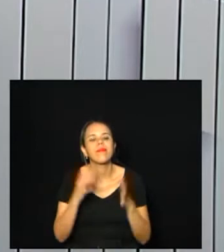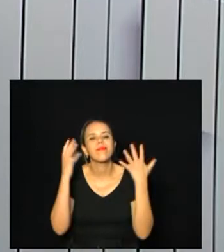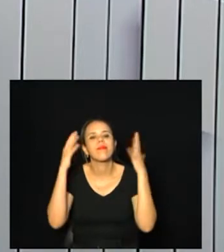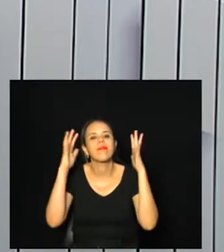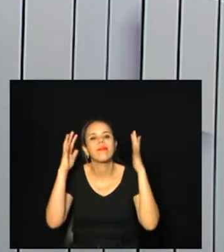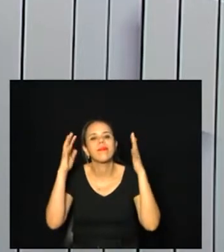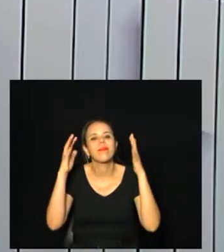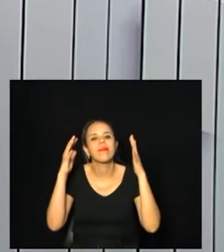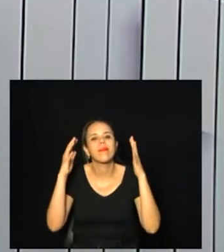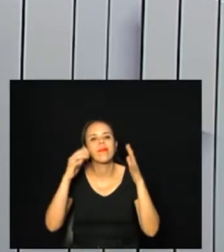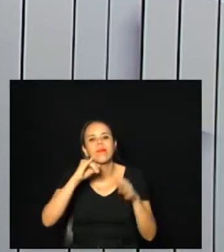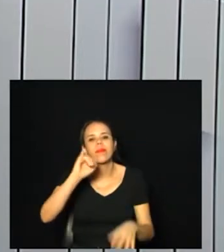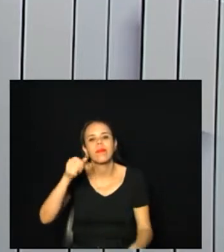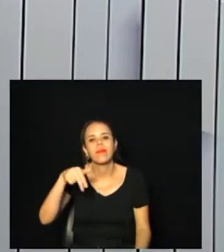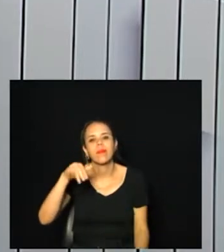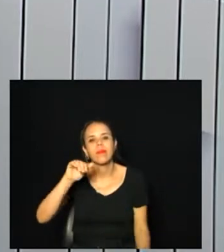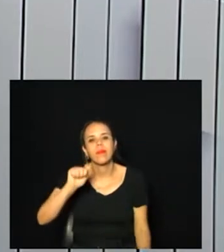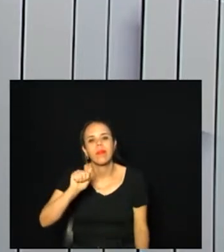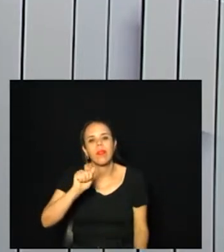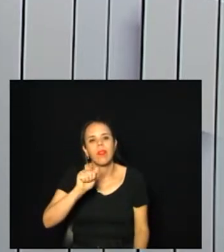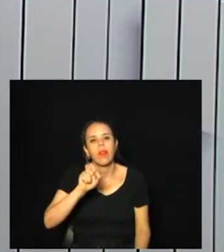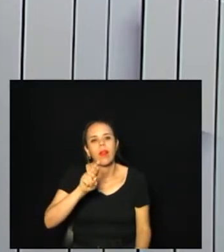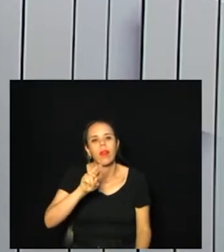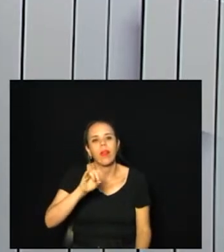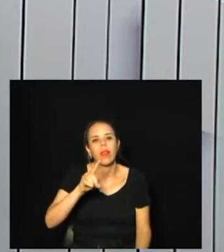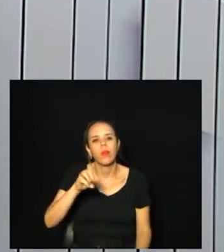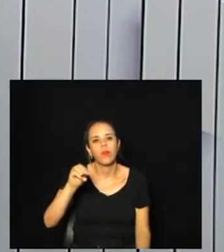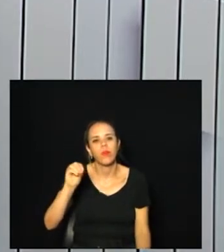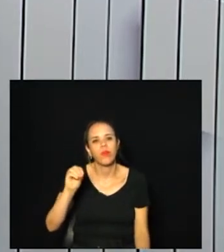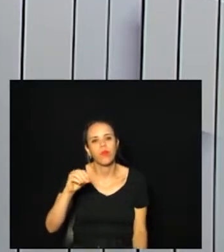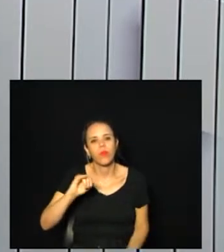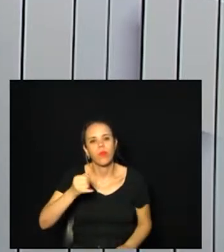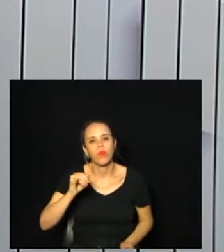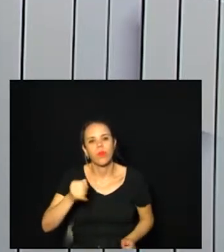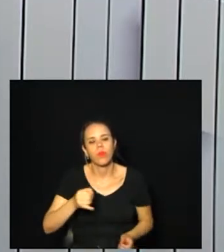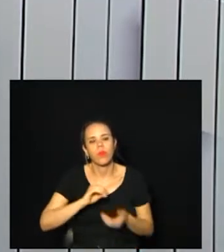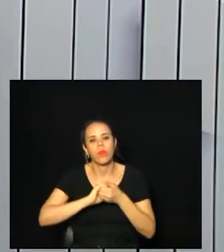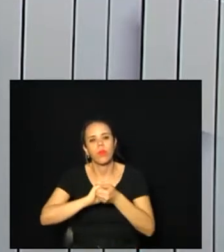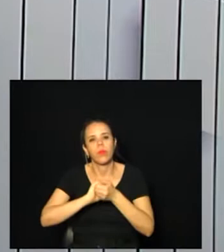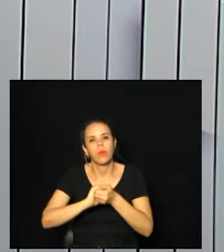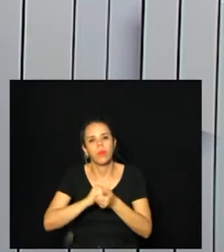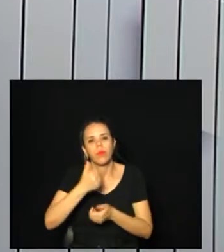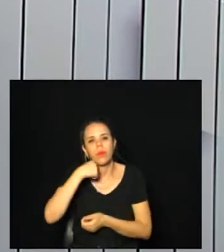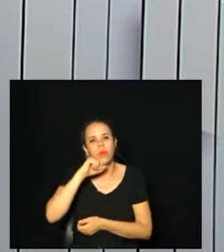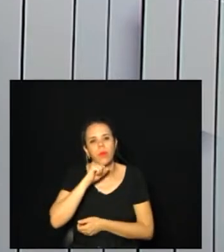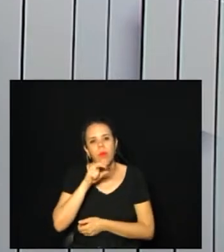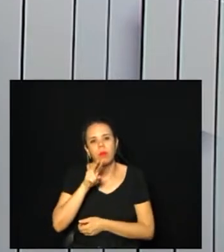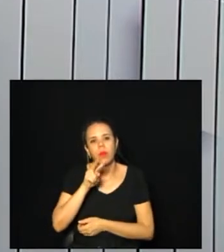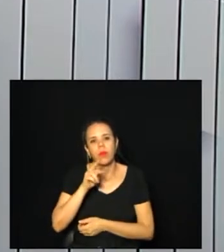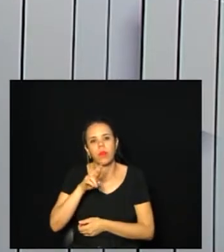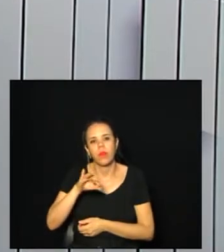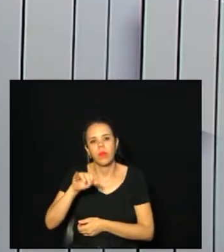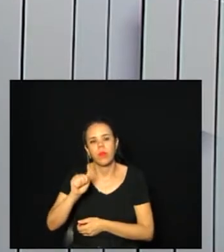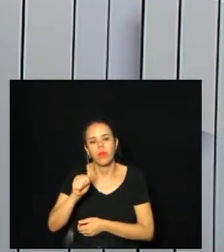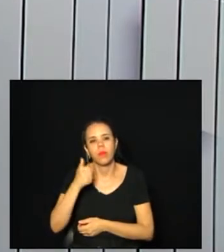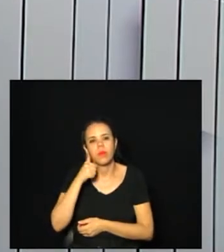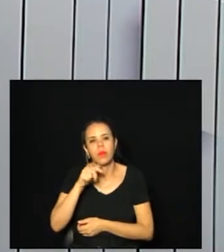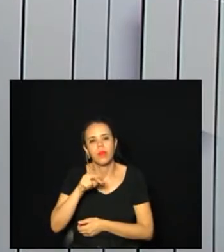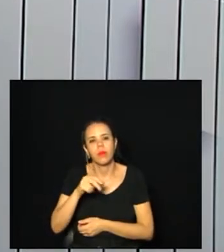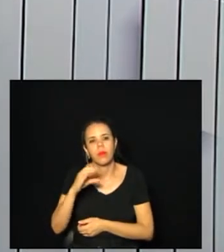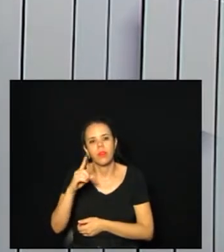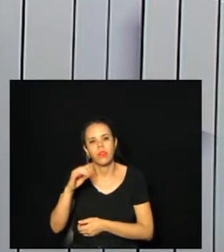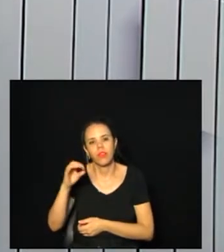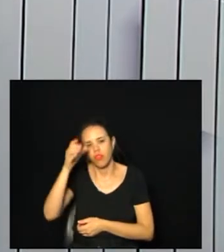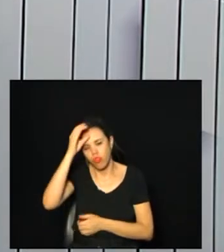Parabéns então a Janaína e ao Raimundo, e também aproveito para cumprimentar a minha mãe Vitória, minha irmã Mariana, minha tia